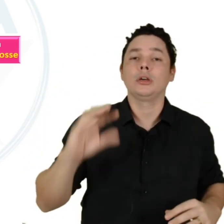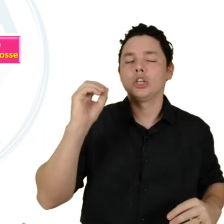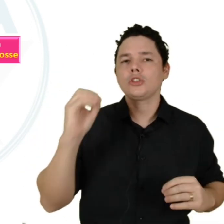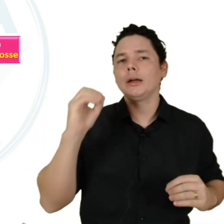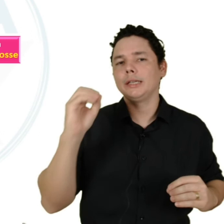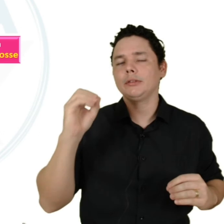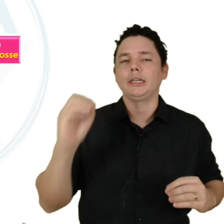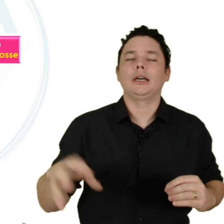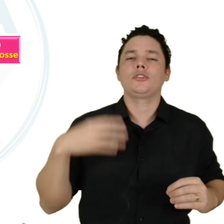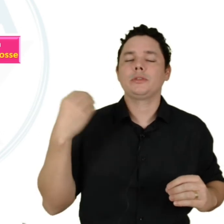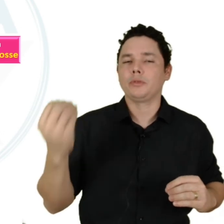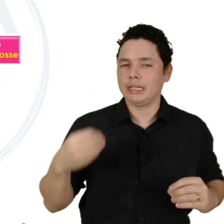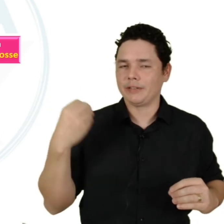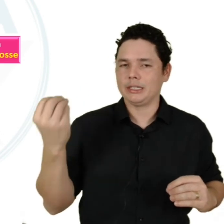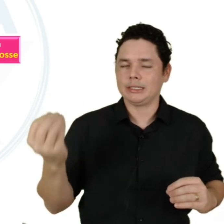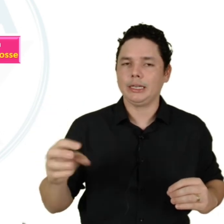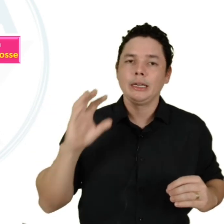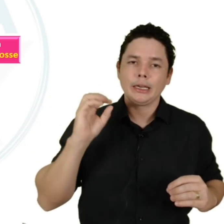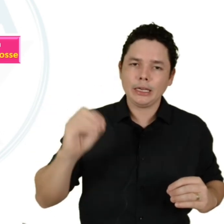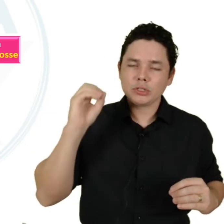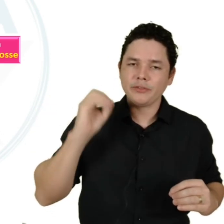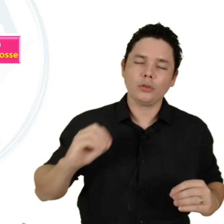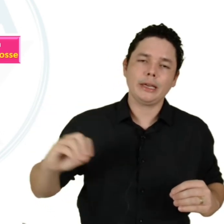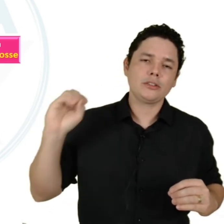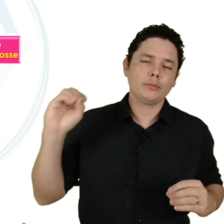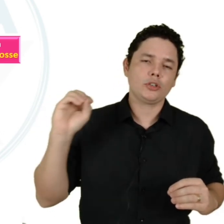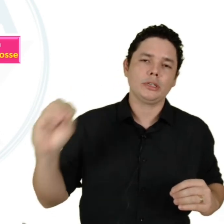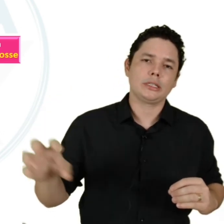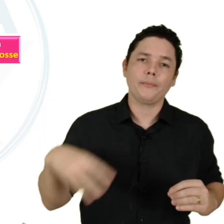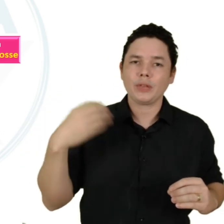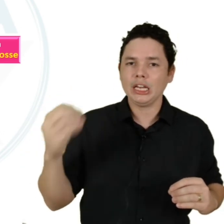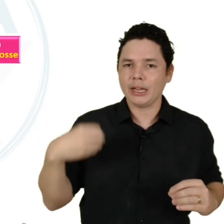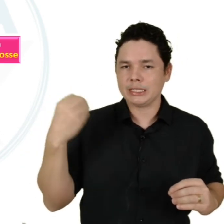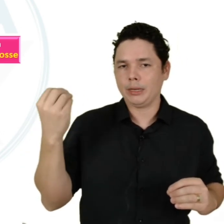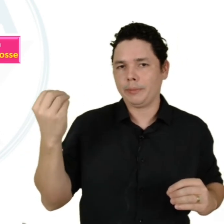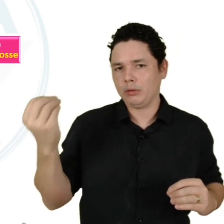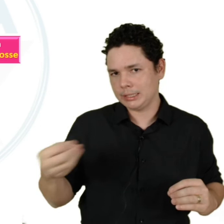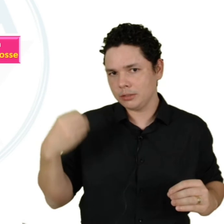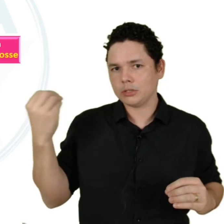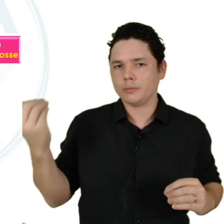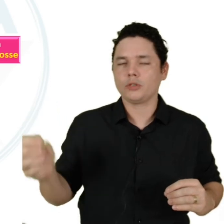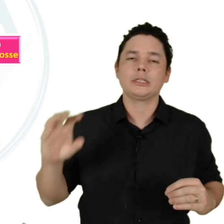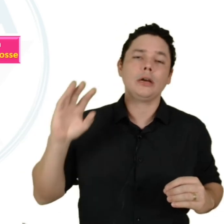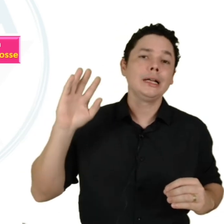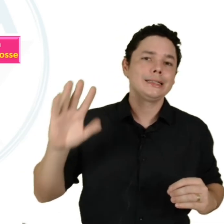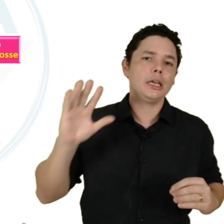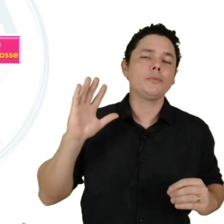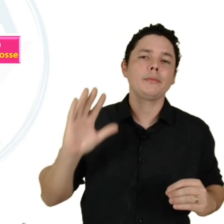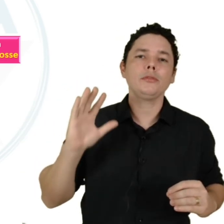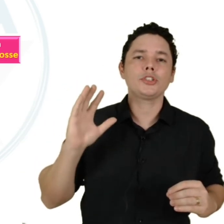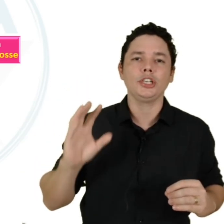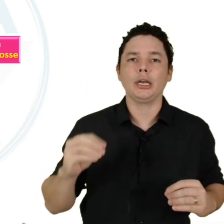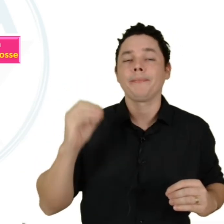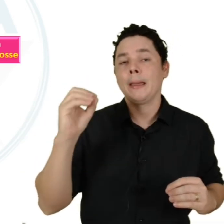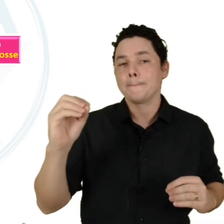regulamento. Só um adendo aqui, a jurisprudência vai dizer que o servidor em substituição, ele vai receber pelo exercício da substituição desde o